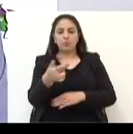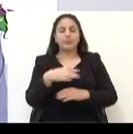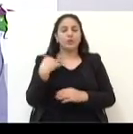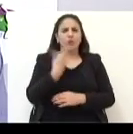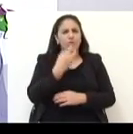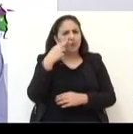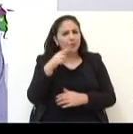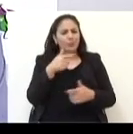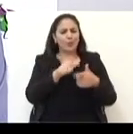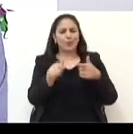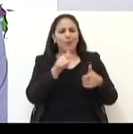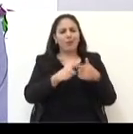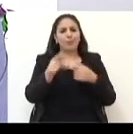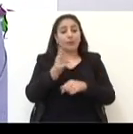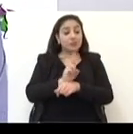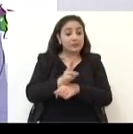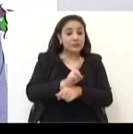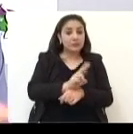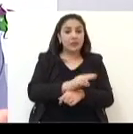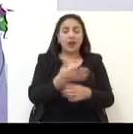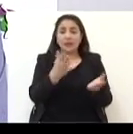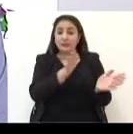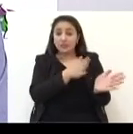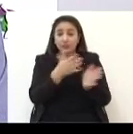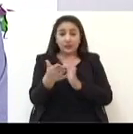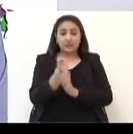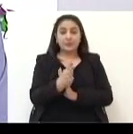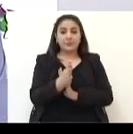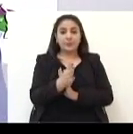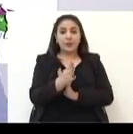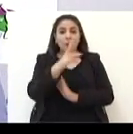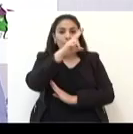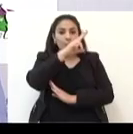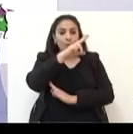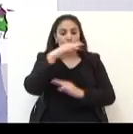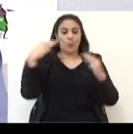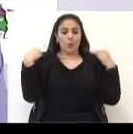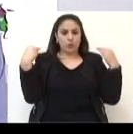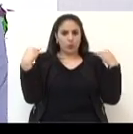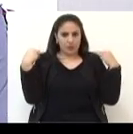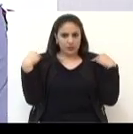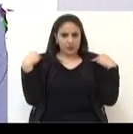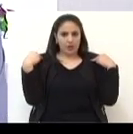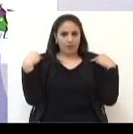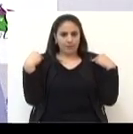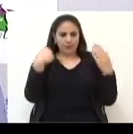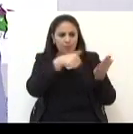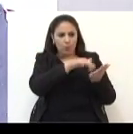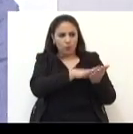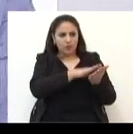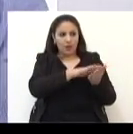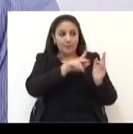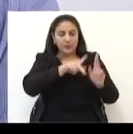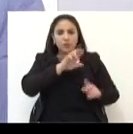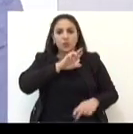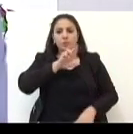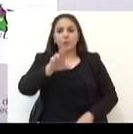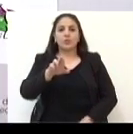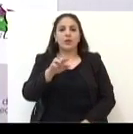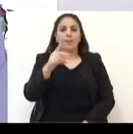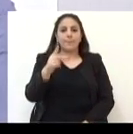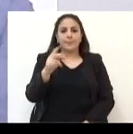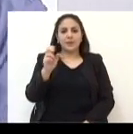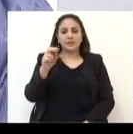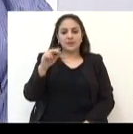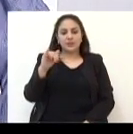problemas de fiscalização. Muitas vezes o motorista é notificado e quem responde é o permissionário